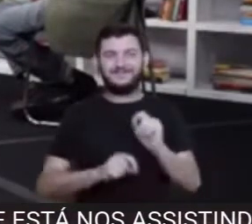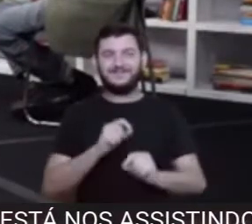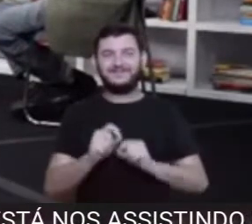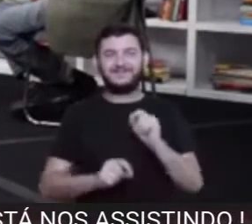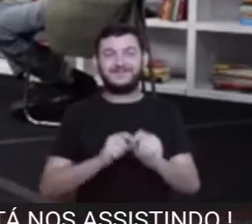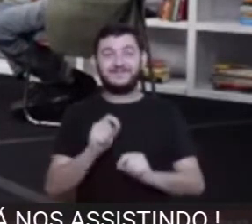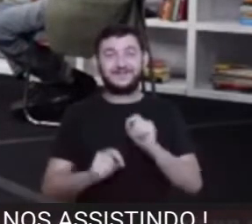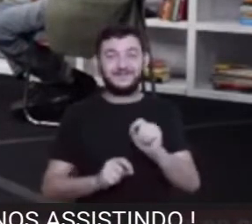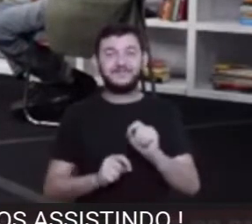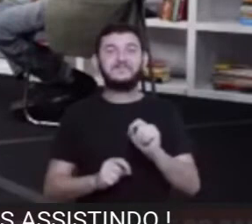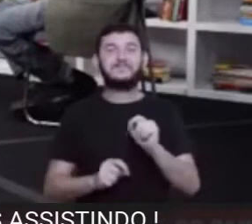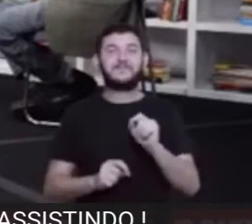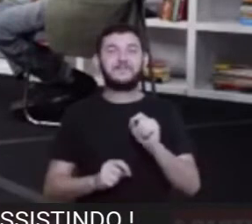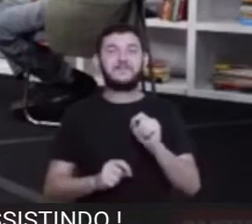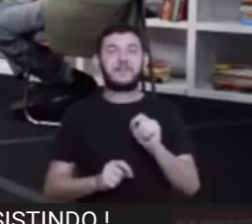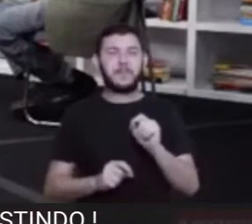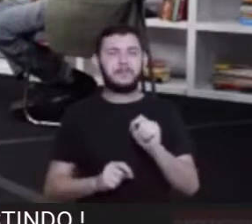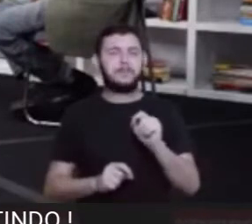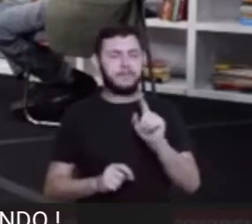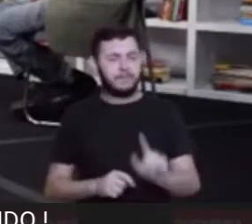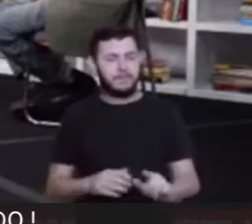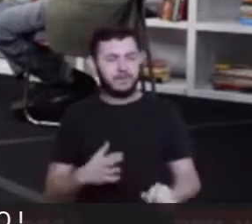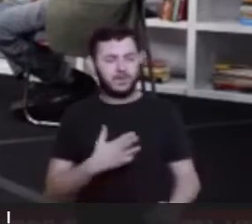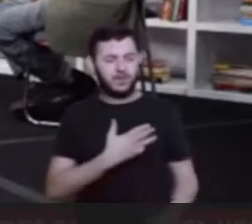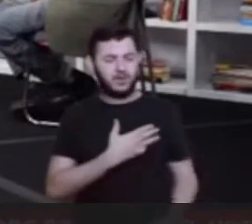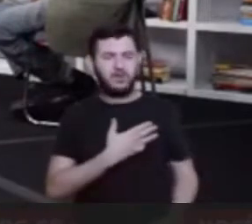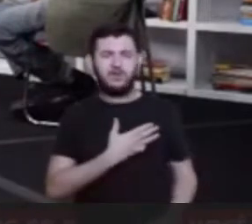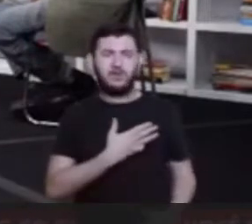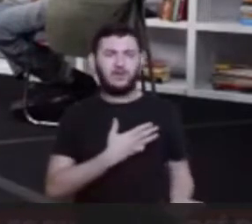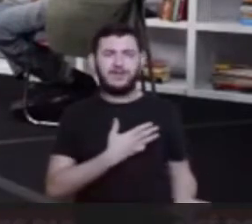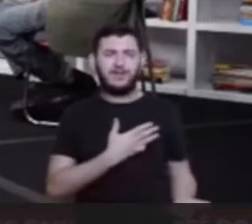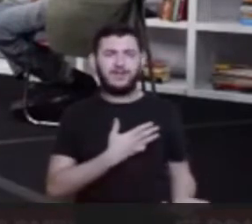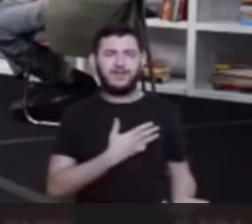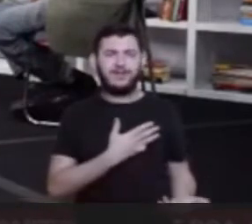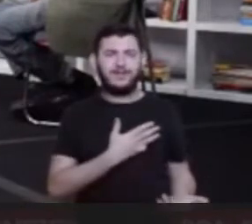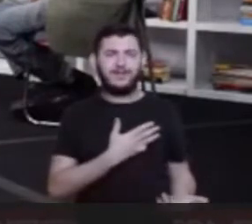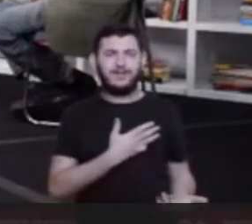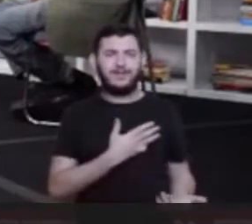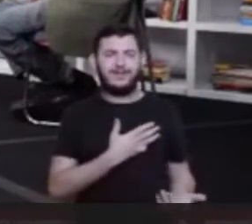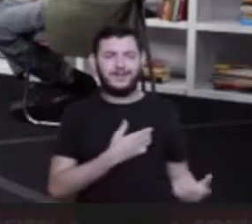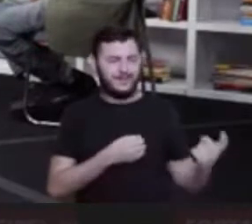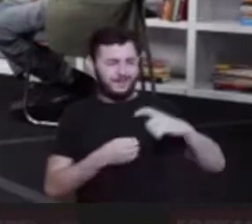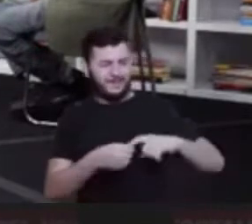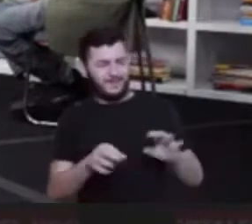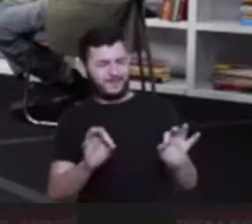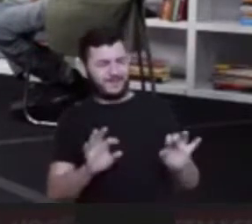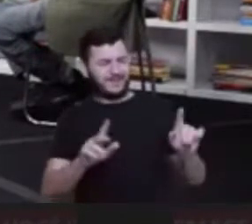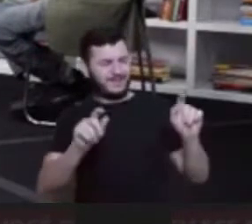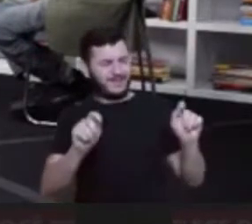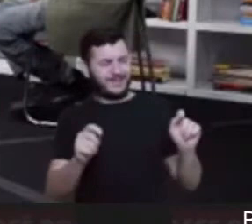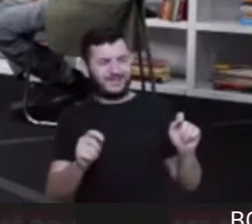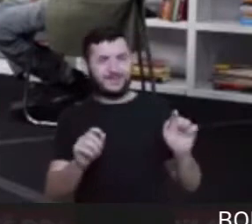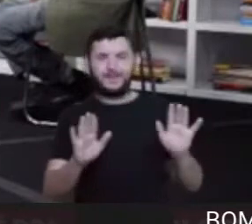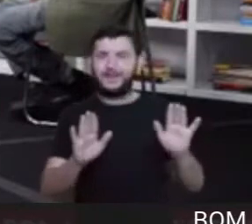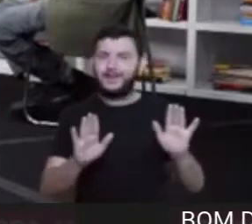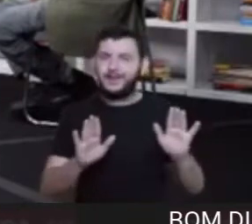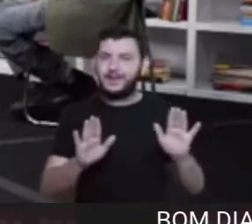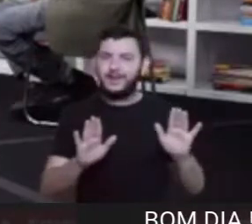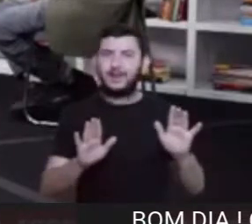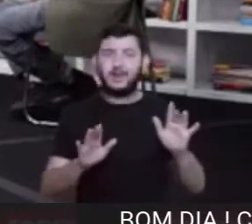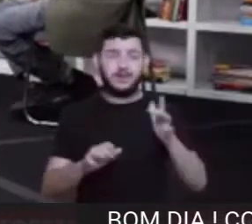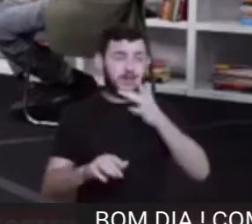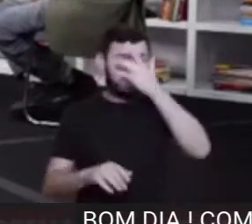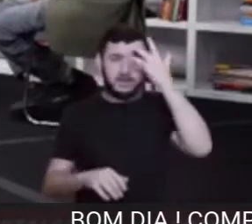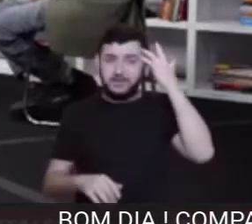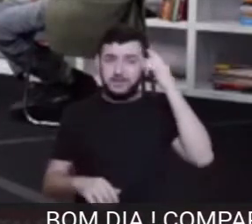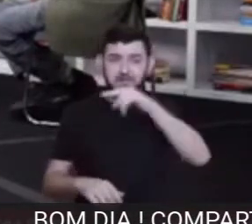era. O Lula acabou. O Lula não volta mais. As pessoas não sabiam da minha fé. E